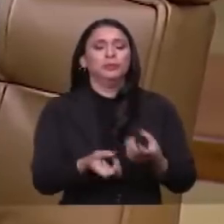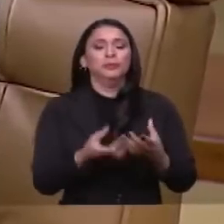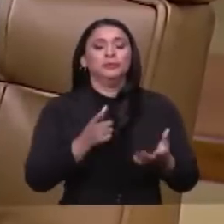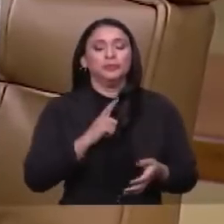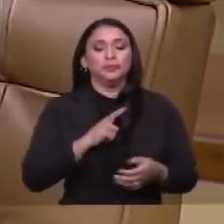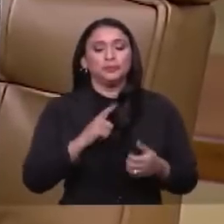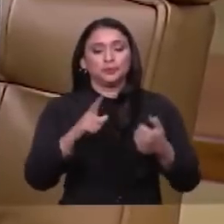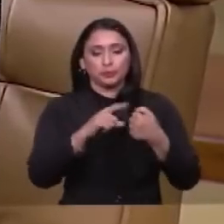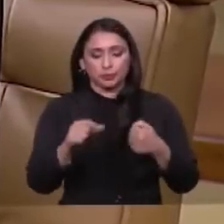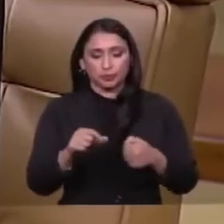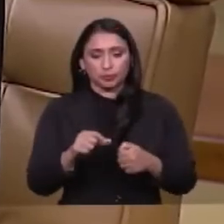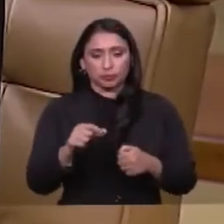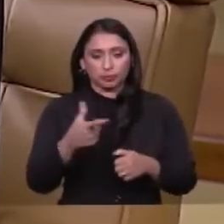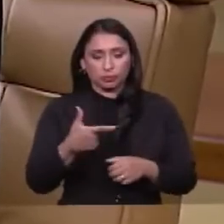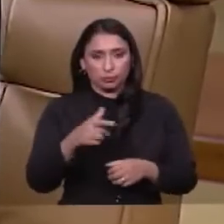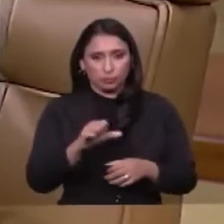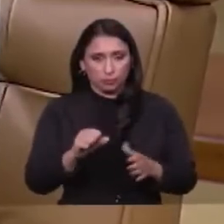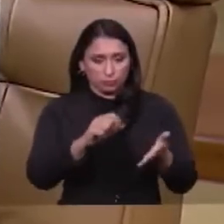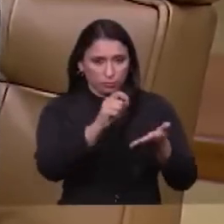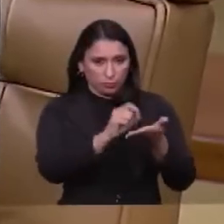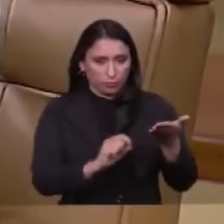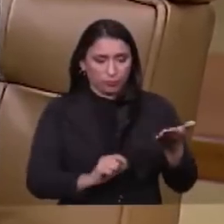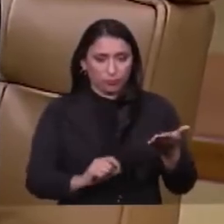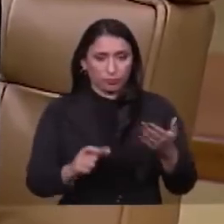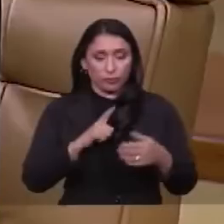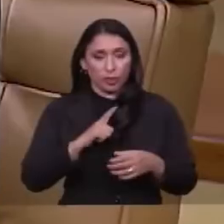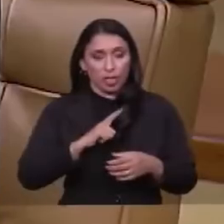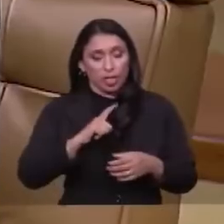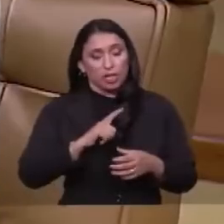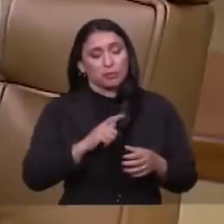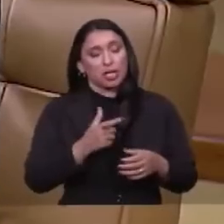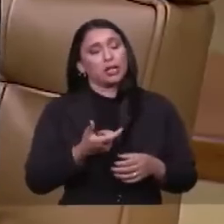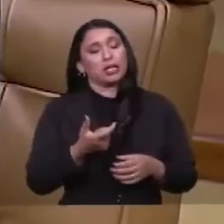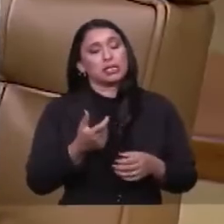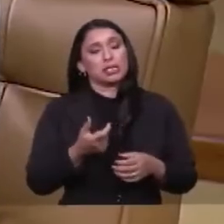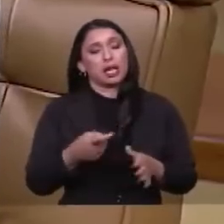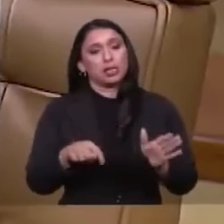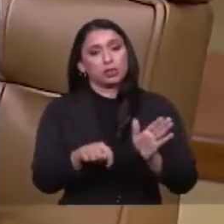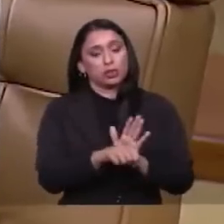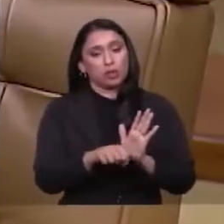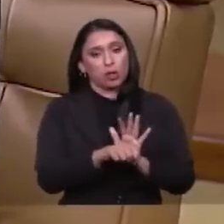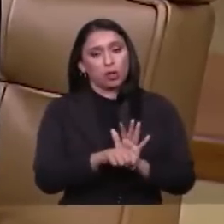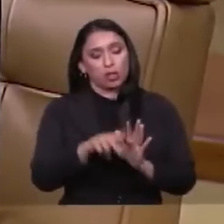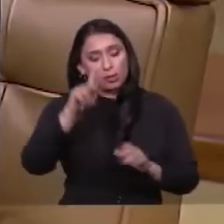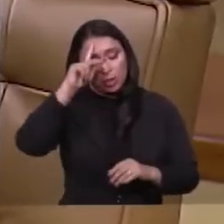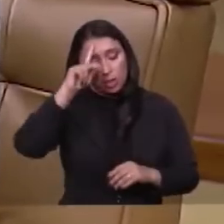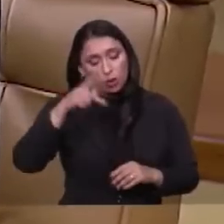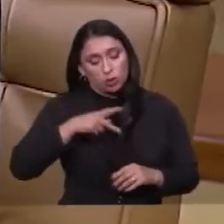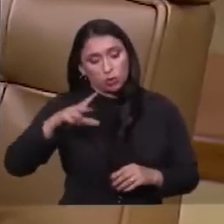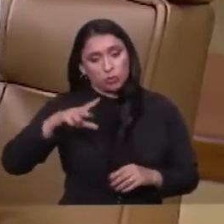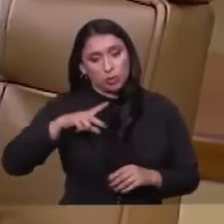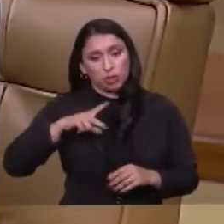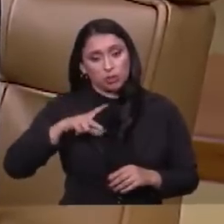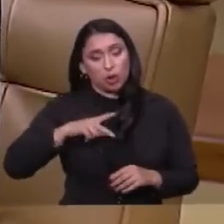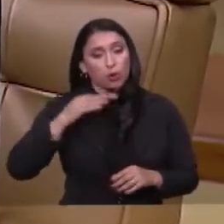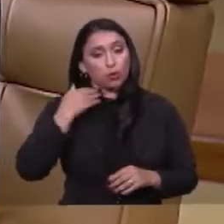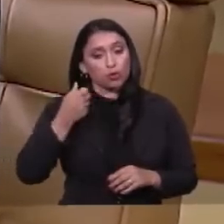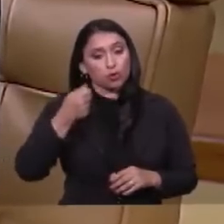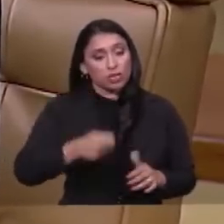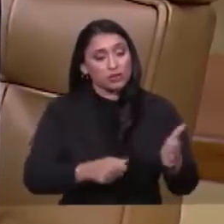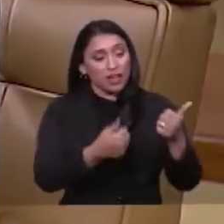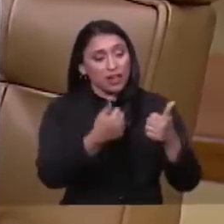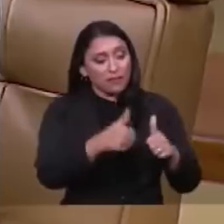28. Para determinar se a droga destinava seu consumo pessoal, o juiz atenderá à natureza e à quantidade